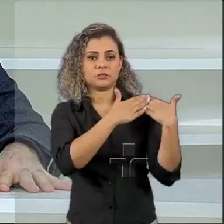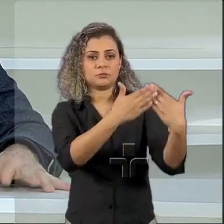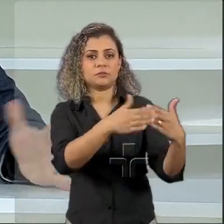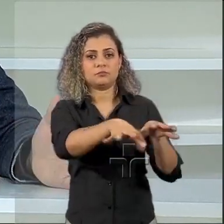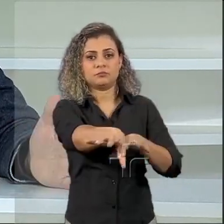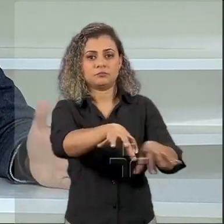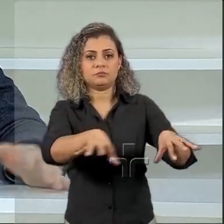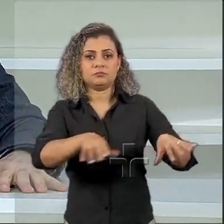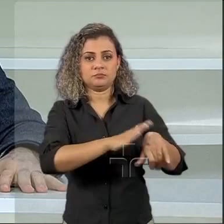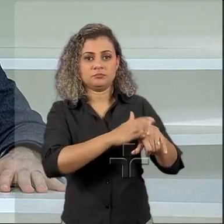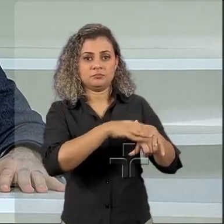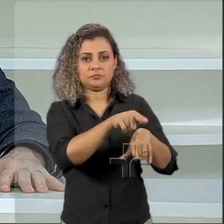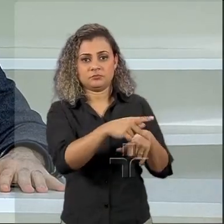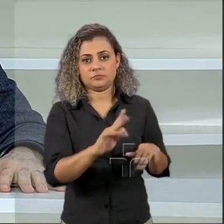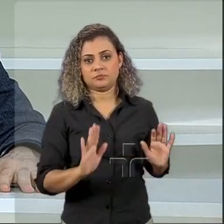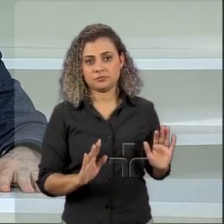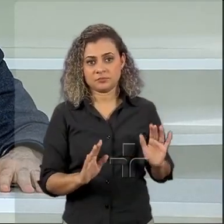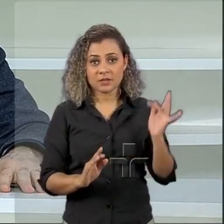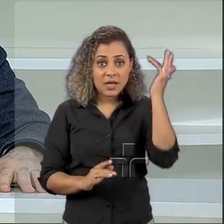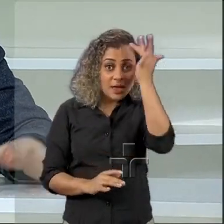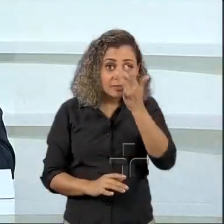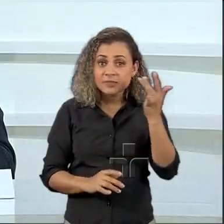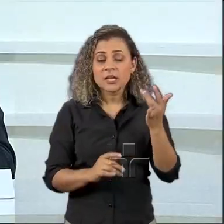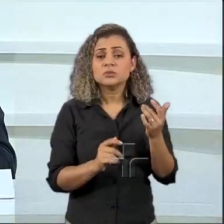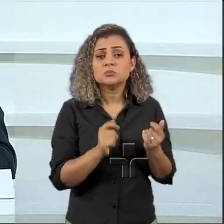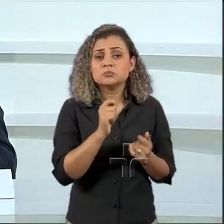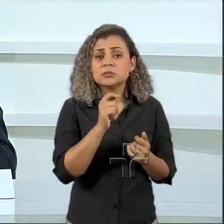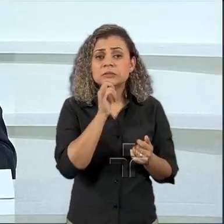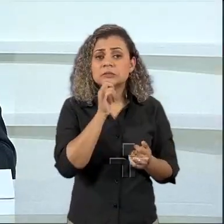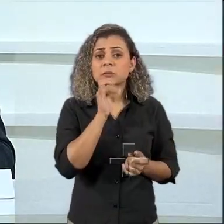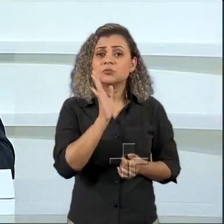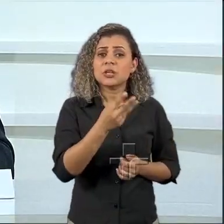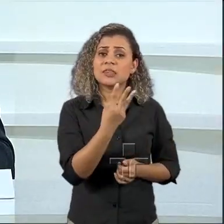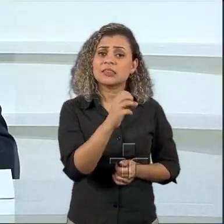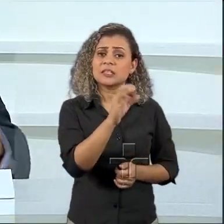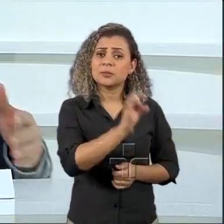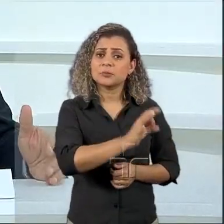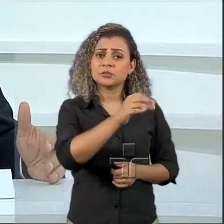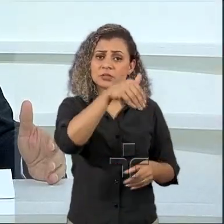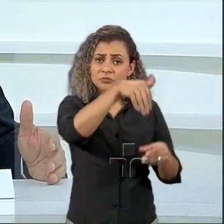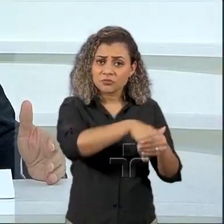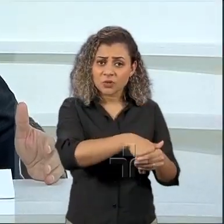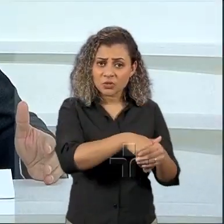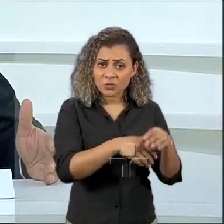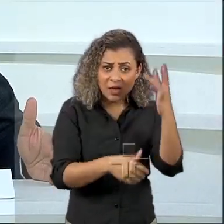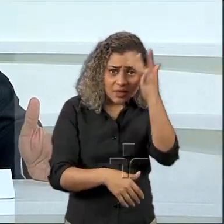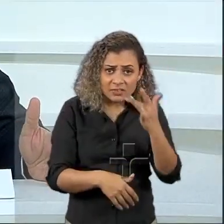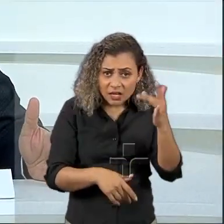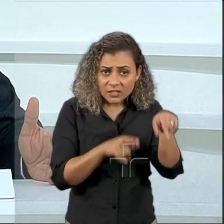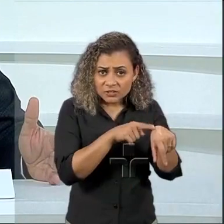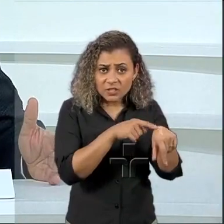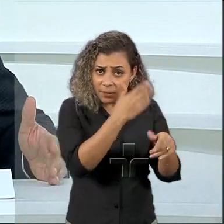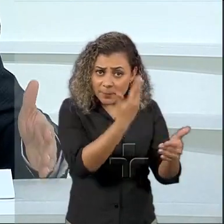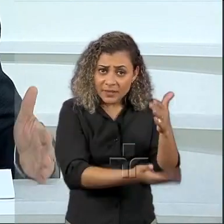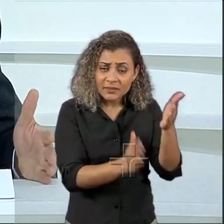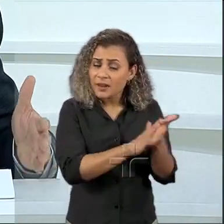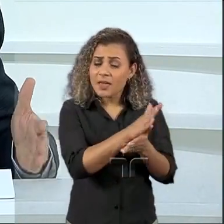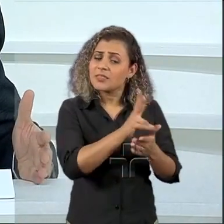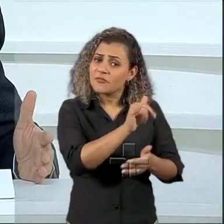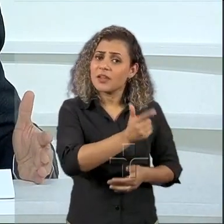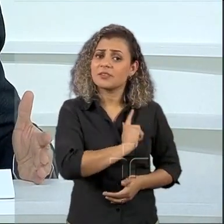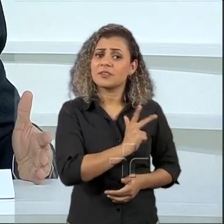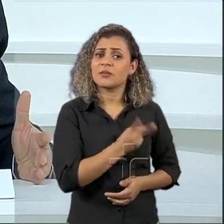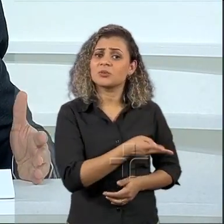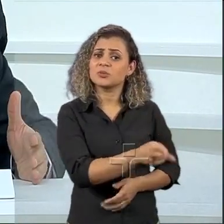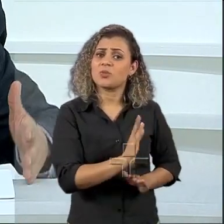essa a mensagem, não tem como. E o Haddad Mas não tem tem uns nada a detalhes. perder, porque os 30% Exato. de votos É. que ele teve nesse primeiro turno, ele não vai perder. Esses eleitores